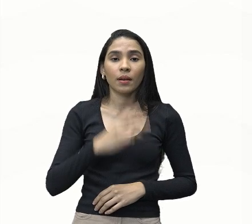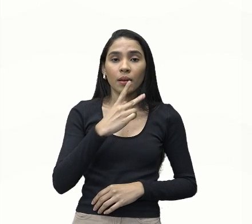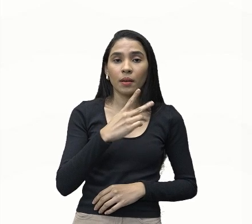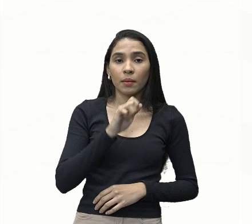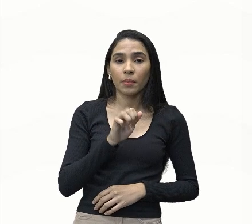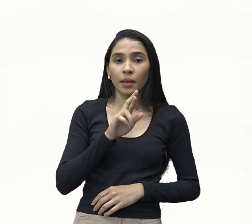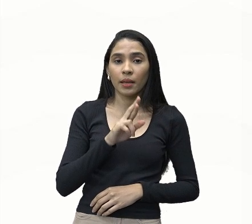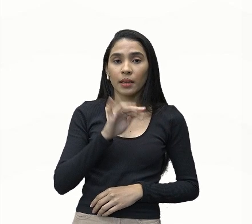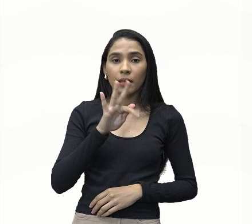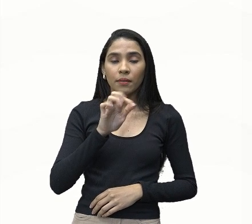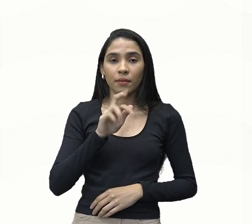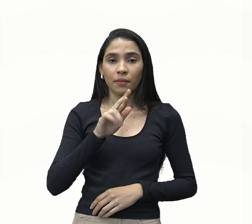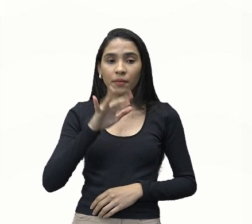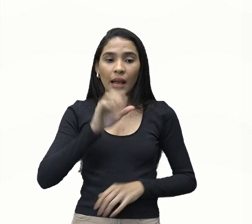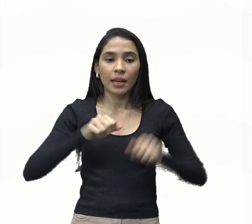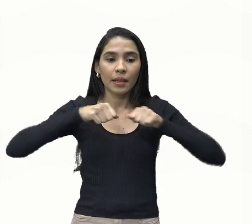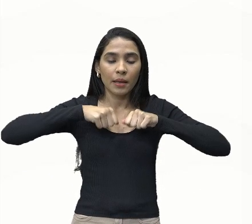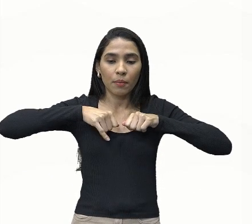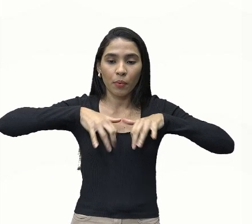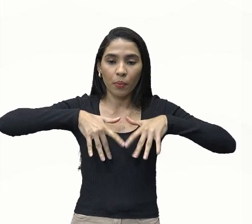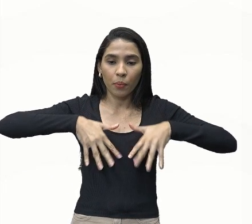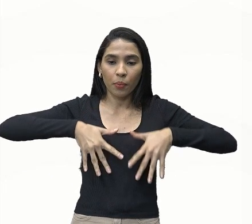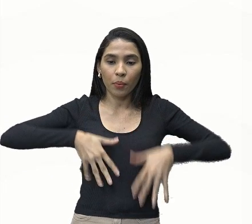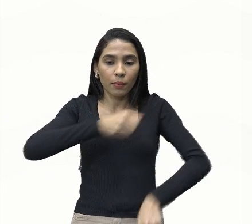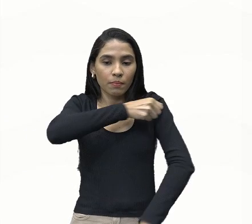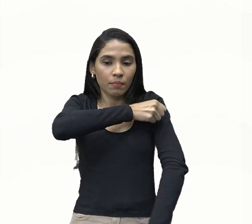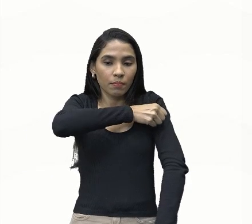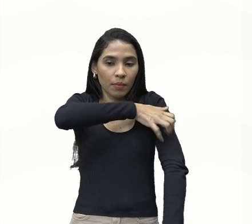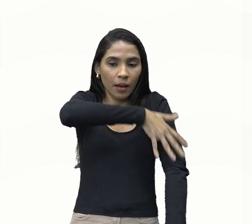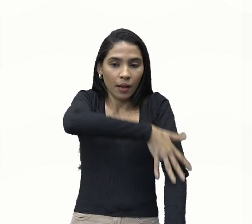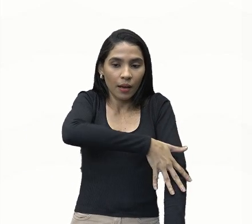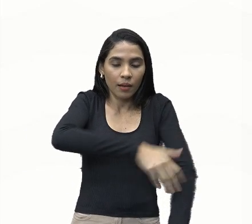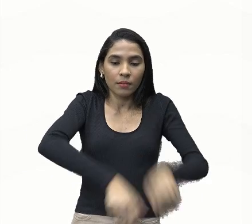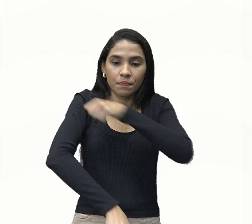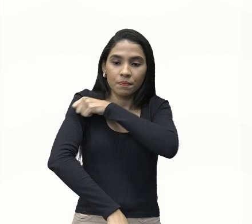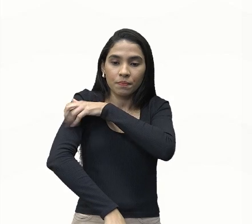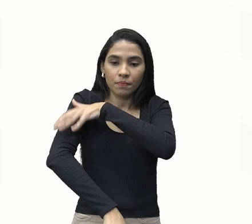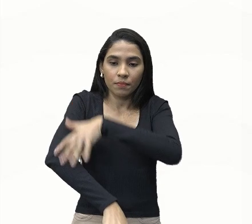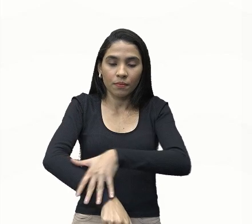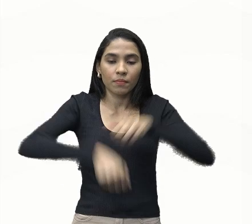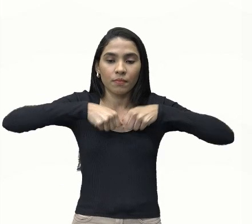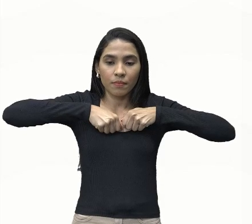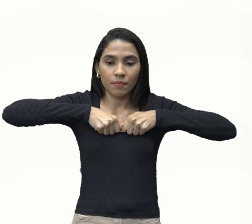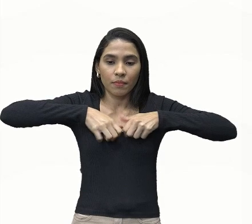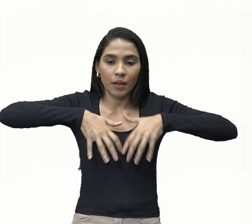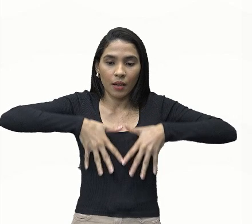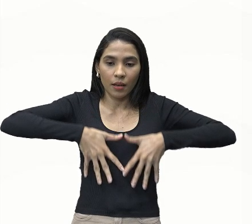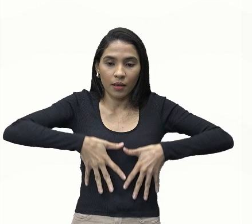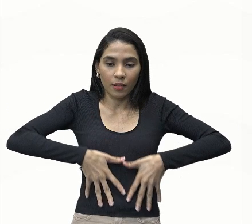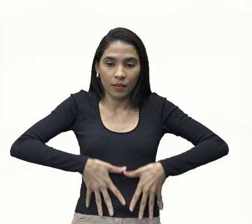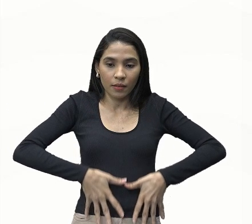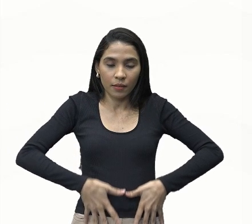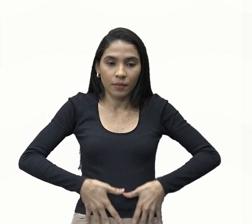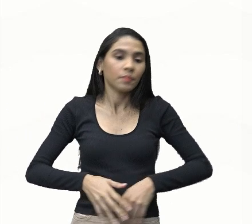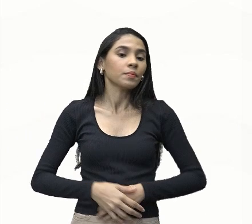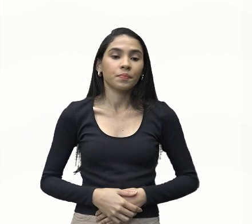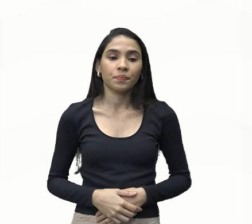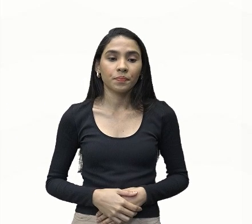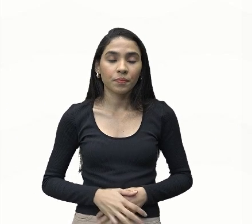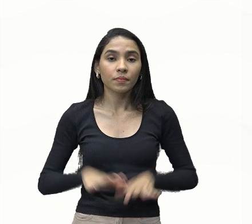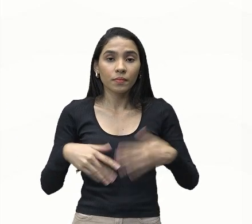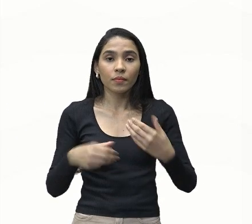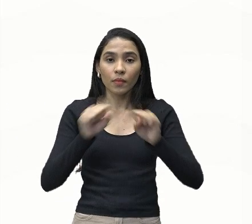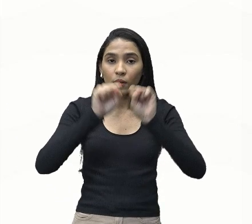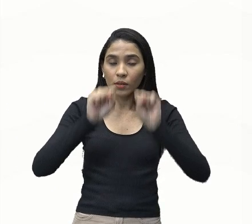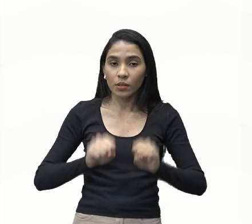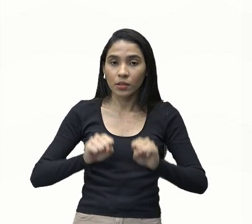nas partes mais extremas aqui, do corpo, representada nessa cor em lilás, em roxo. No sistema